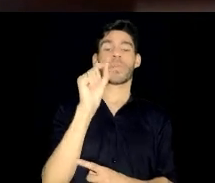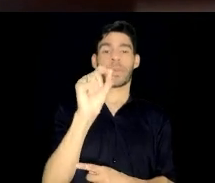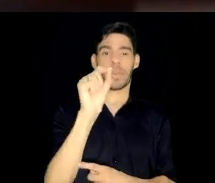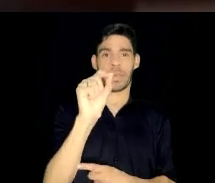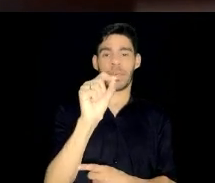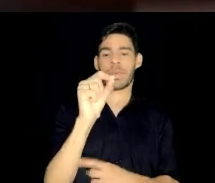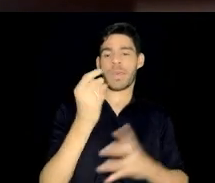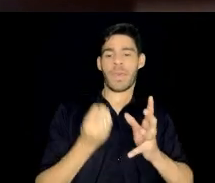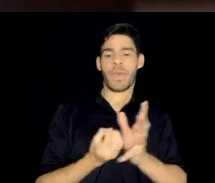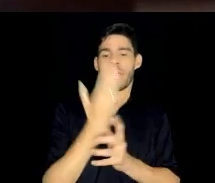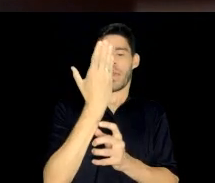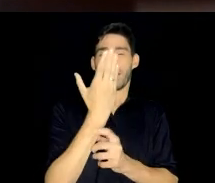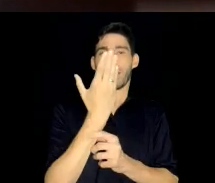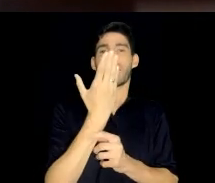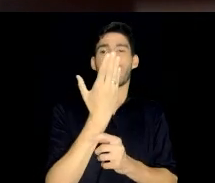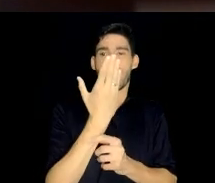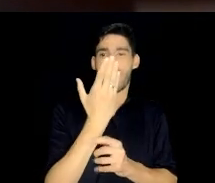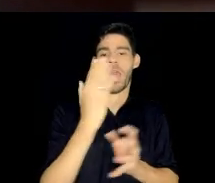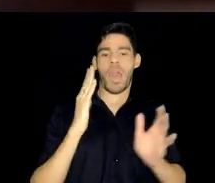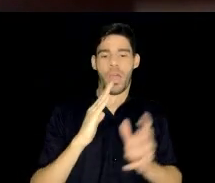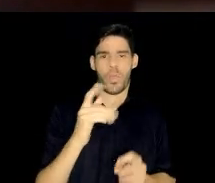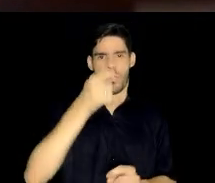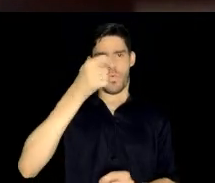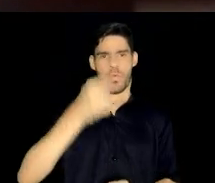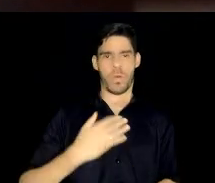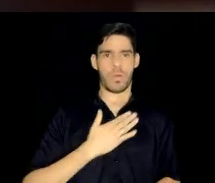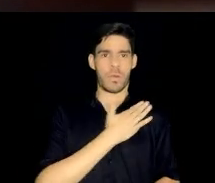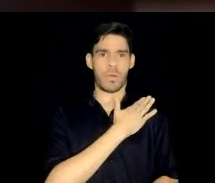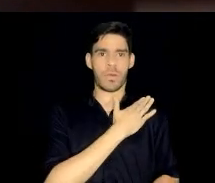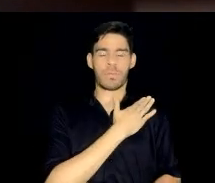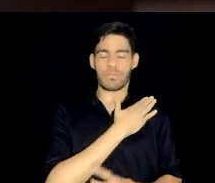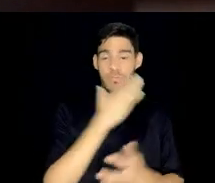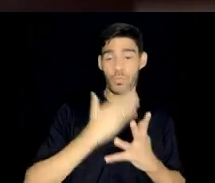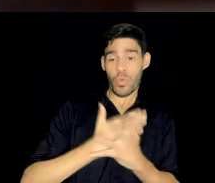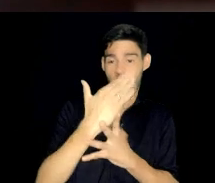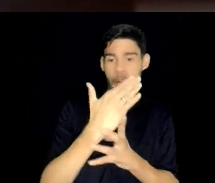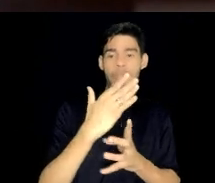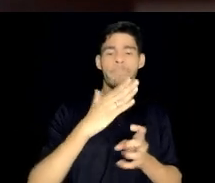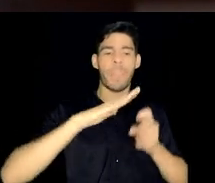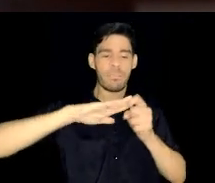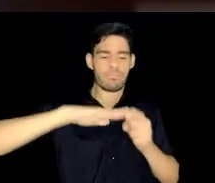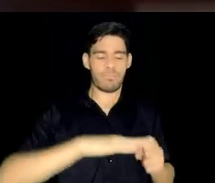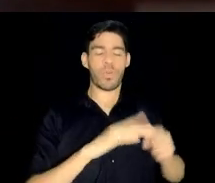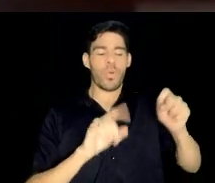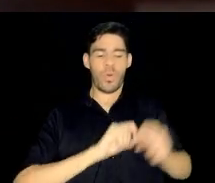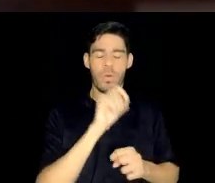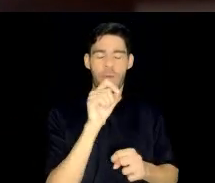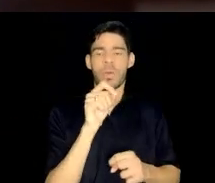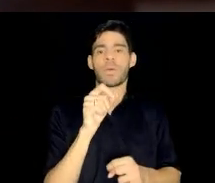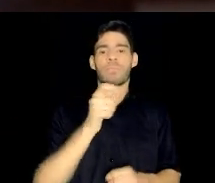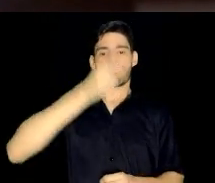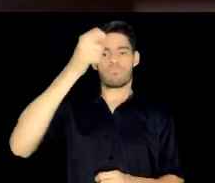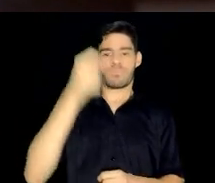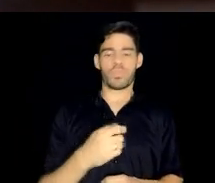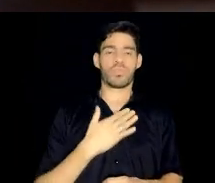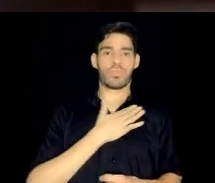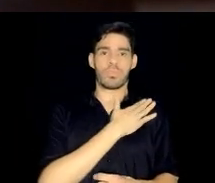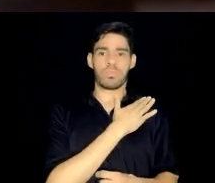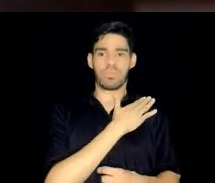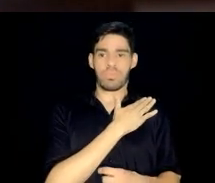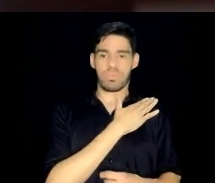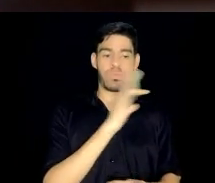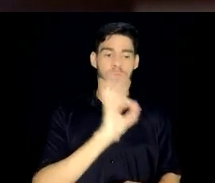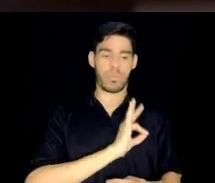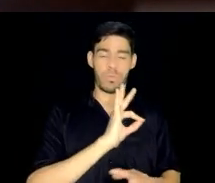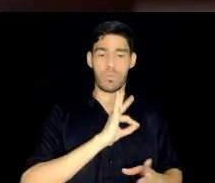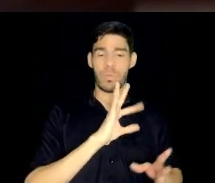que foi criada no regime militar, logo ao início, para coibir o excesso dos militares,